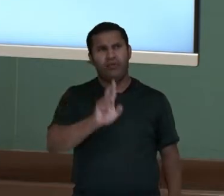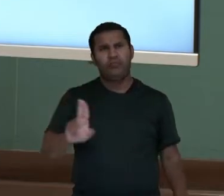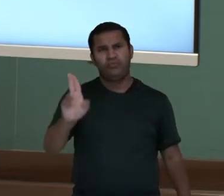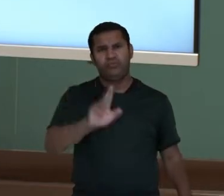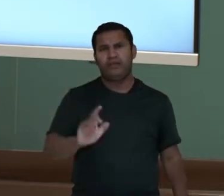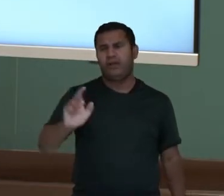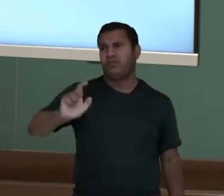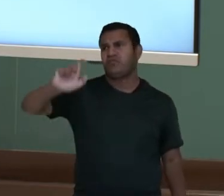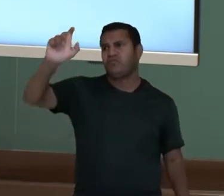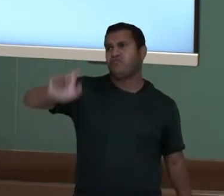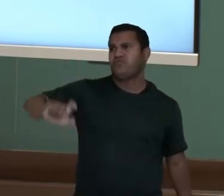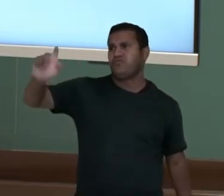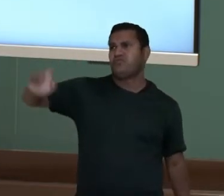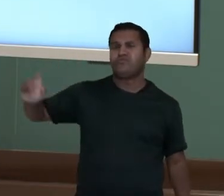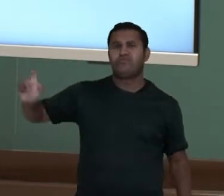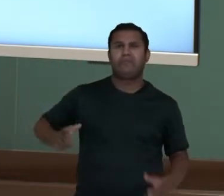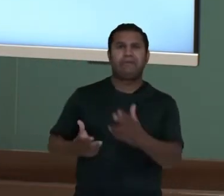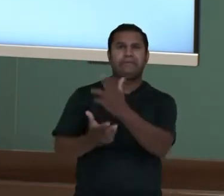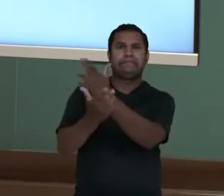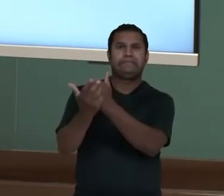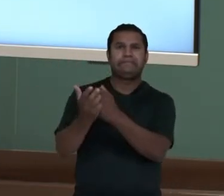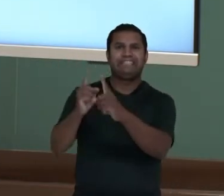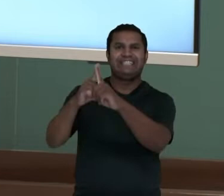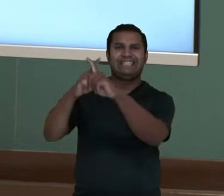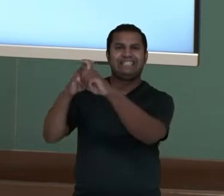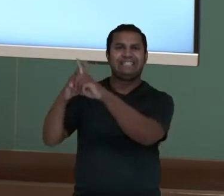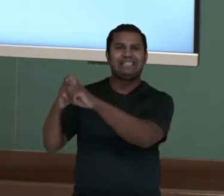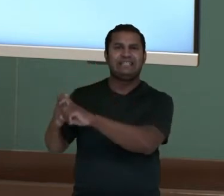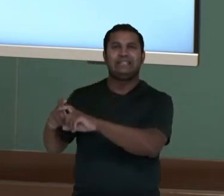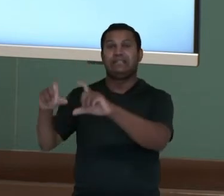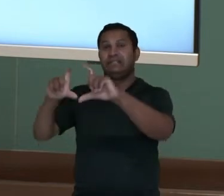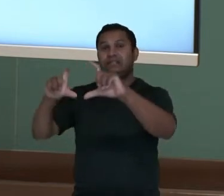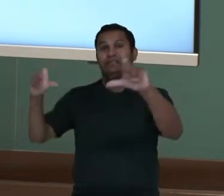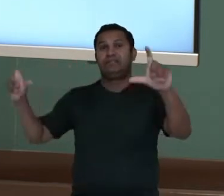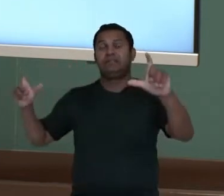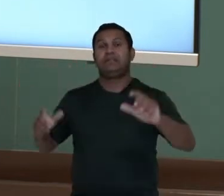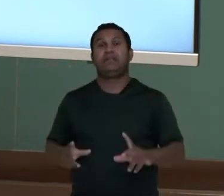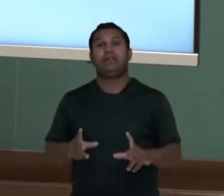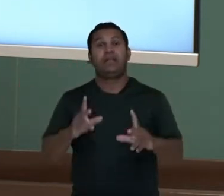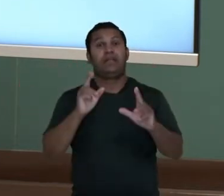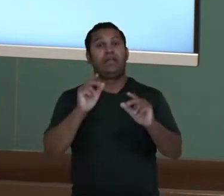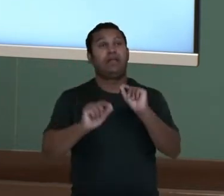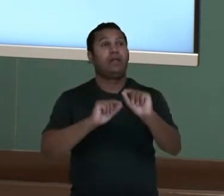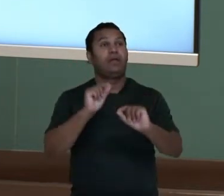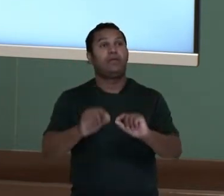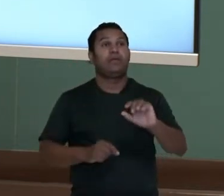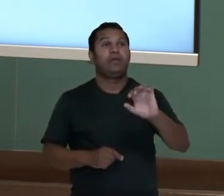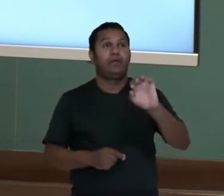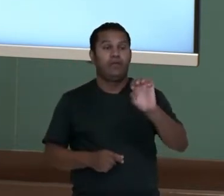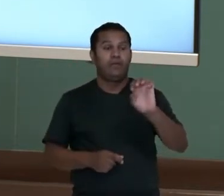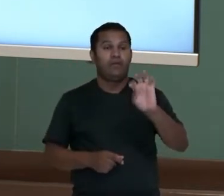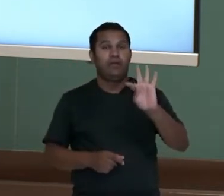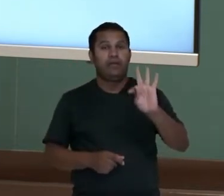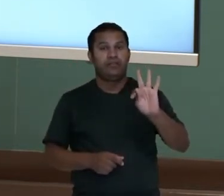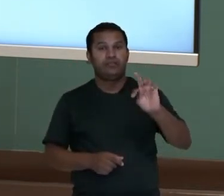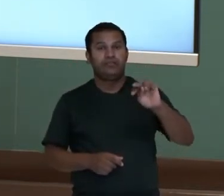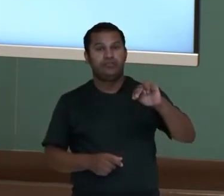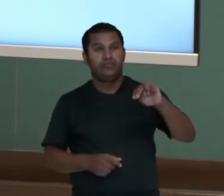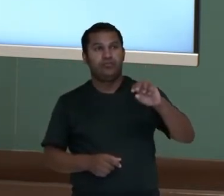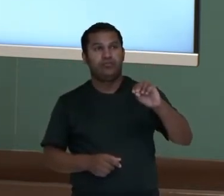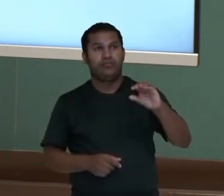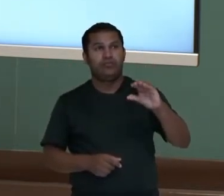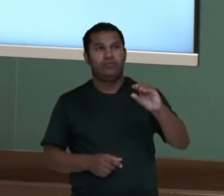aos estrangeiros. Então a pichação pode ser considerada uma atitude etnocêntrica. Quando